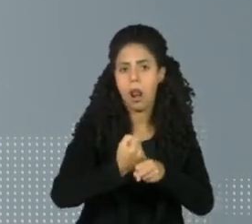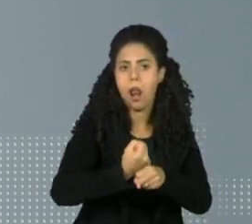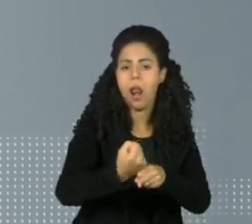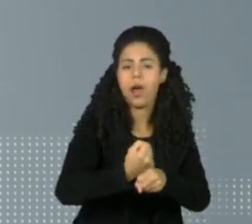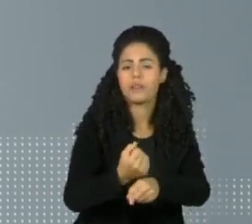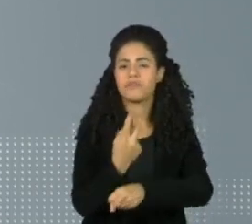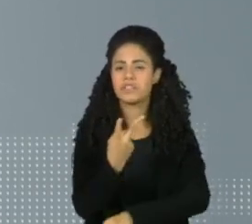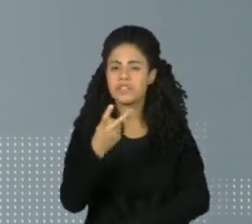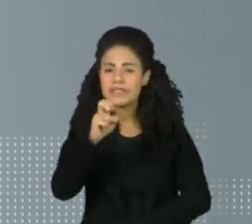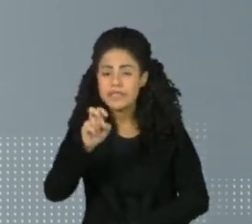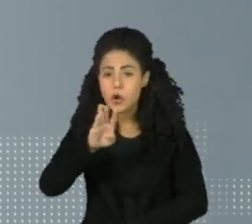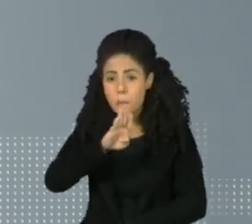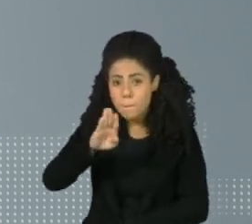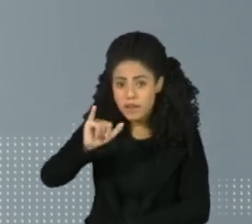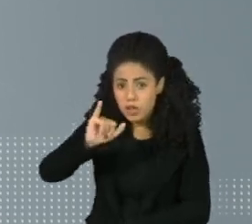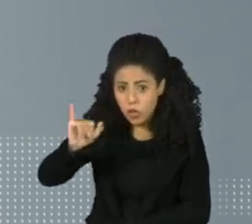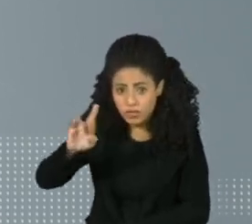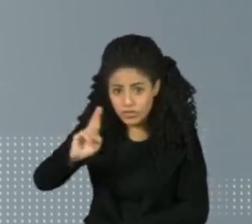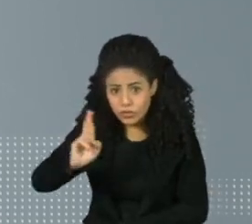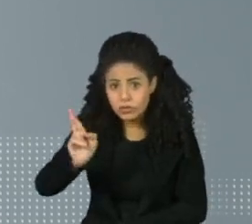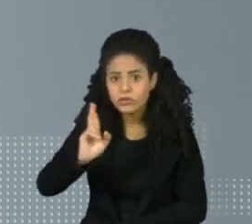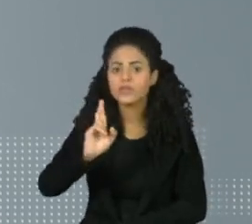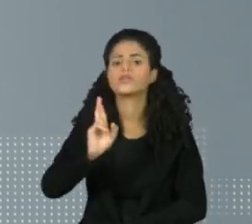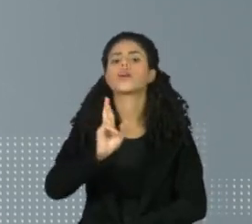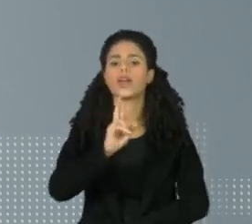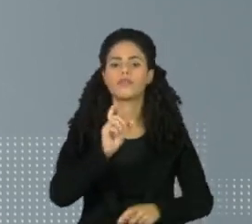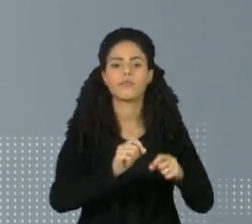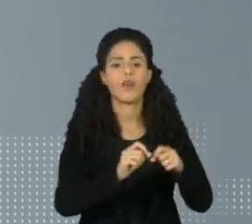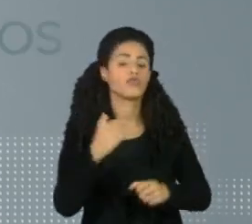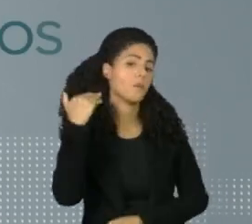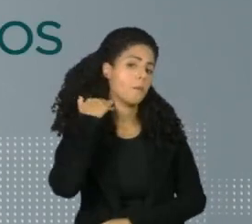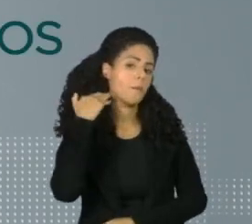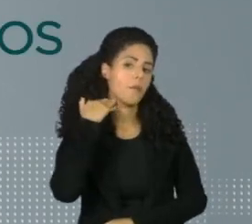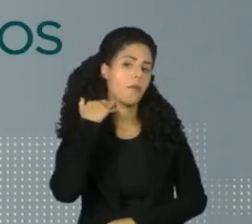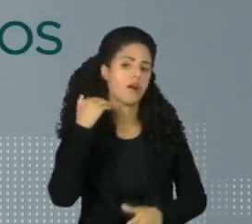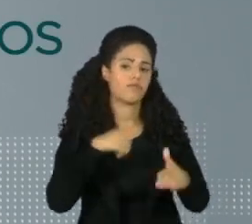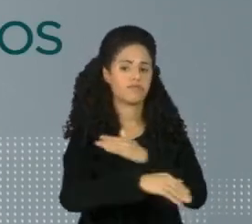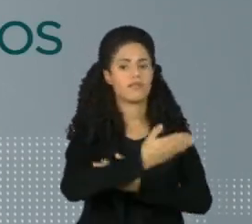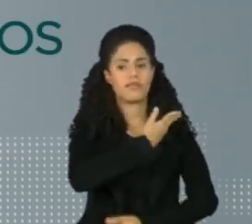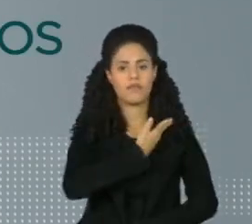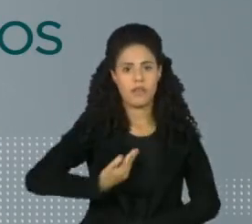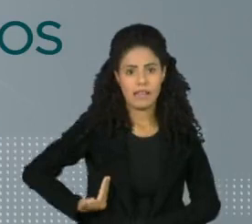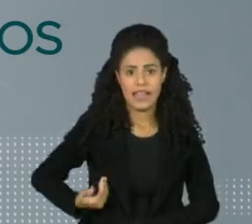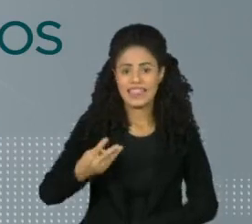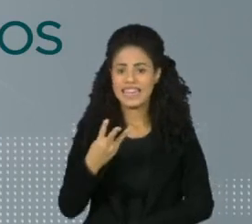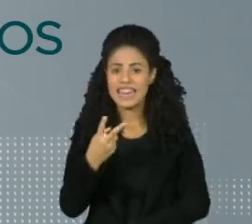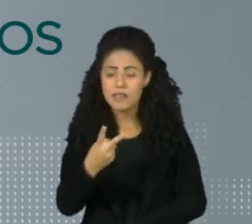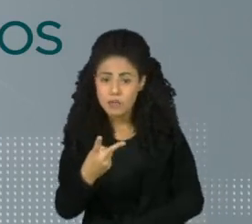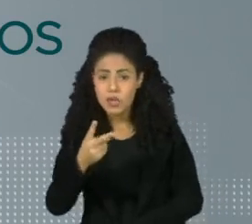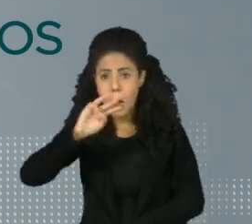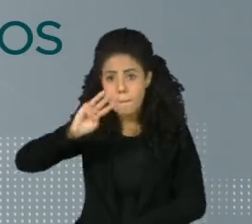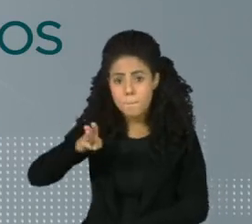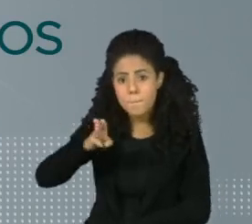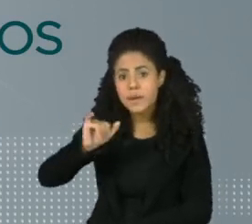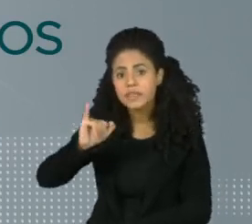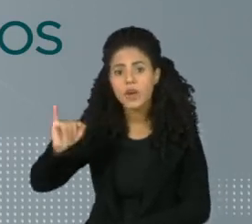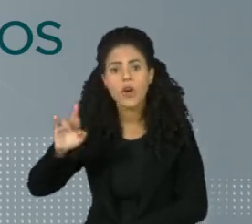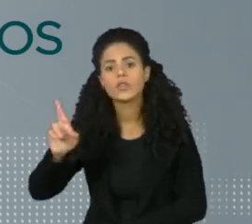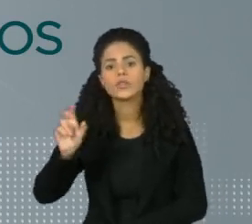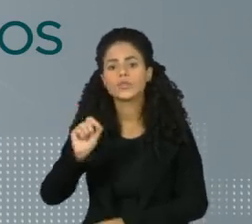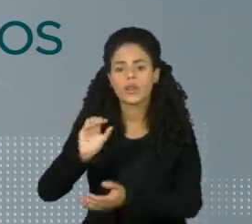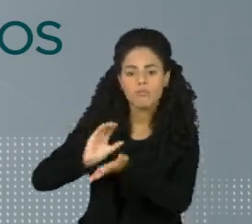operação 25 bilhões de reais devem ir para os cofres do governo e outros 32 milhões serão aplicados em